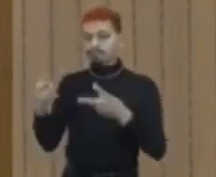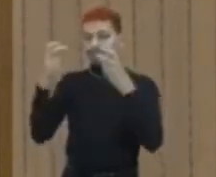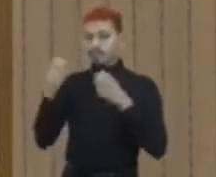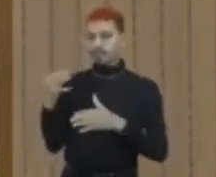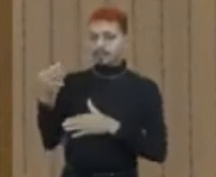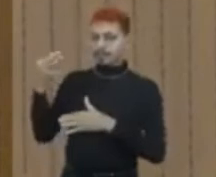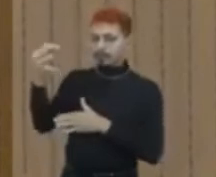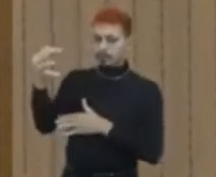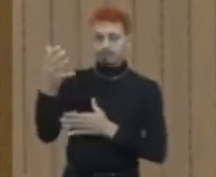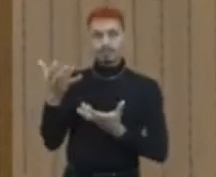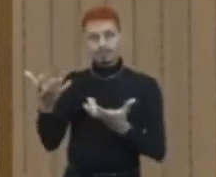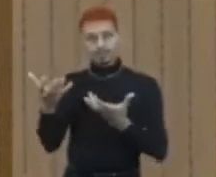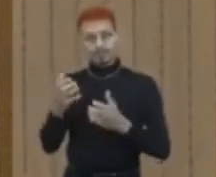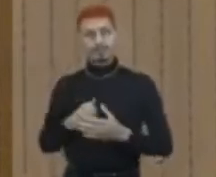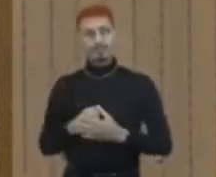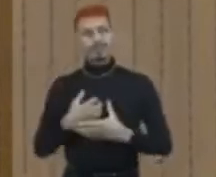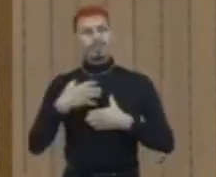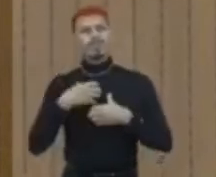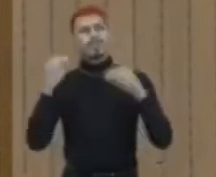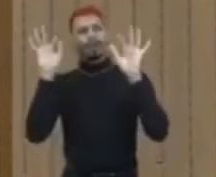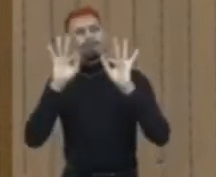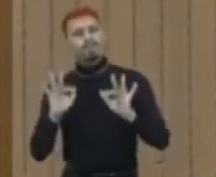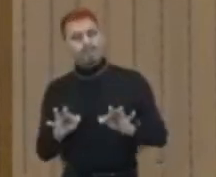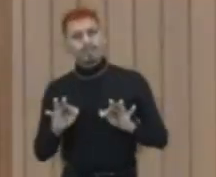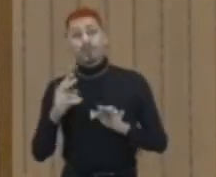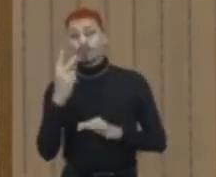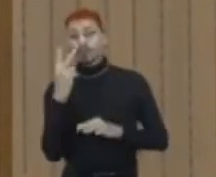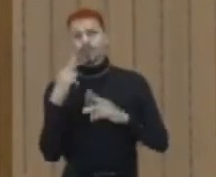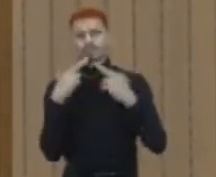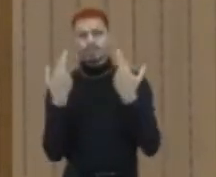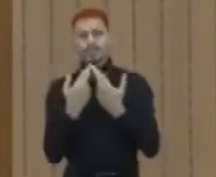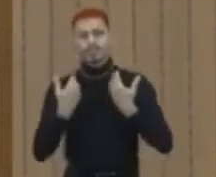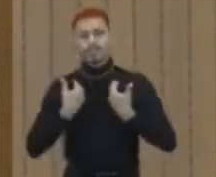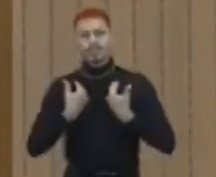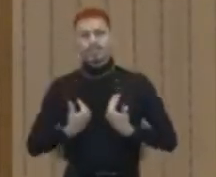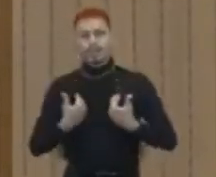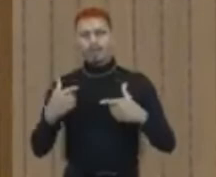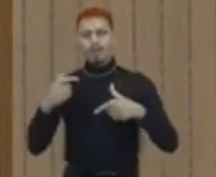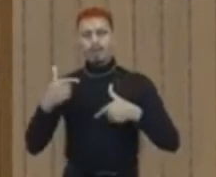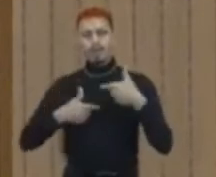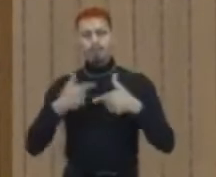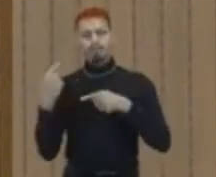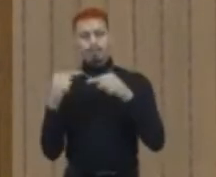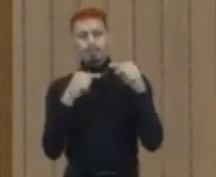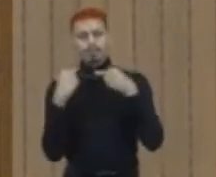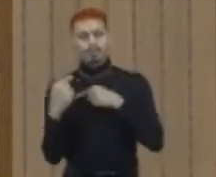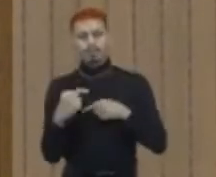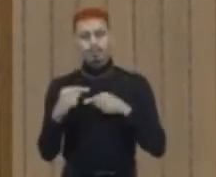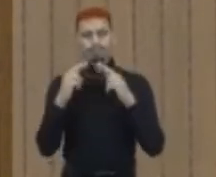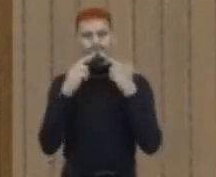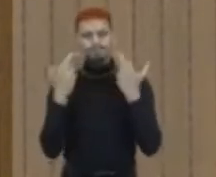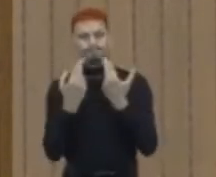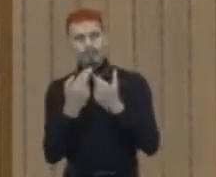Eu fiquei muito feliz com o resultado de 2 dias de reuniões cansativas que nós tivemos, mas que